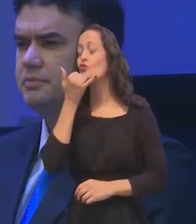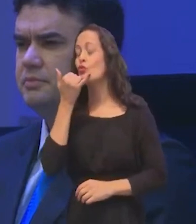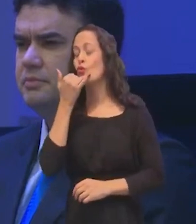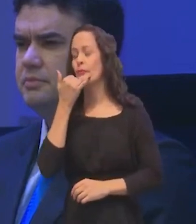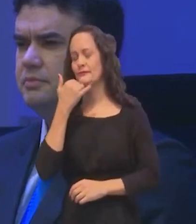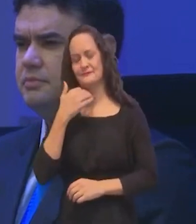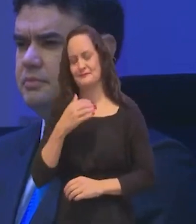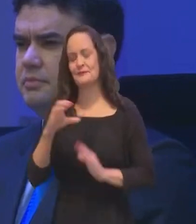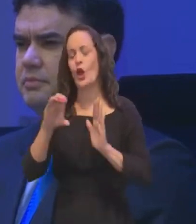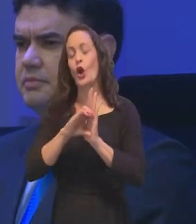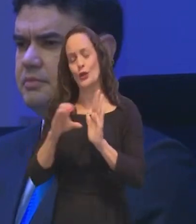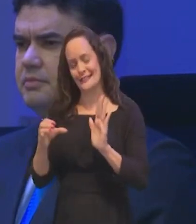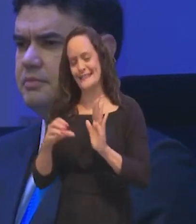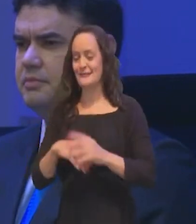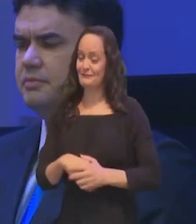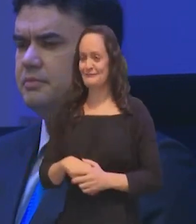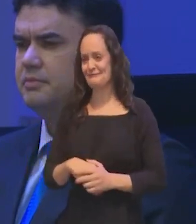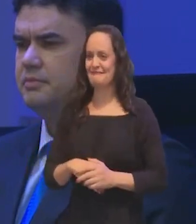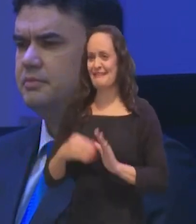Colossenses, irmãos.